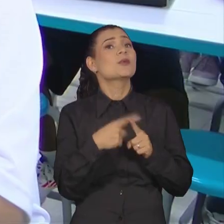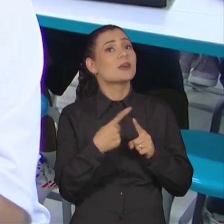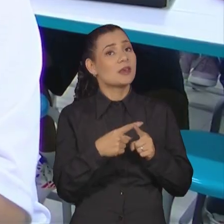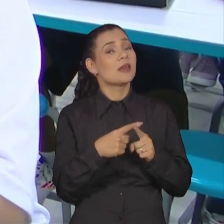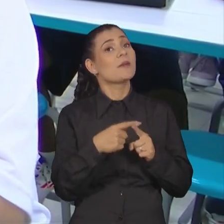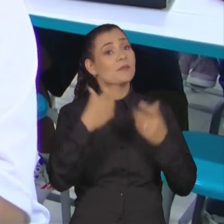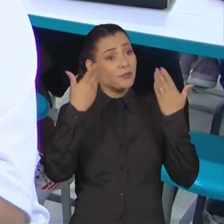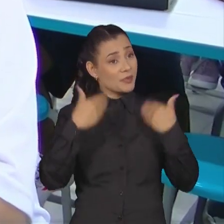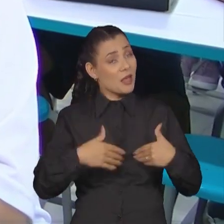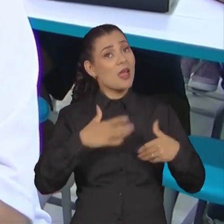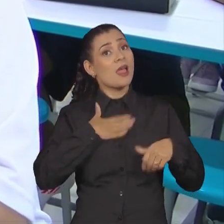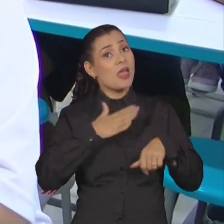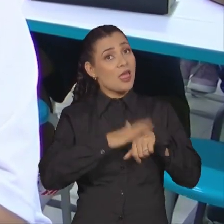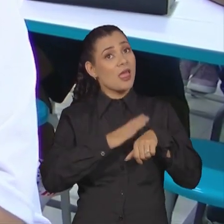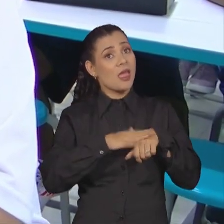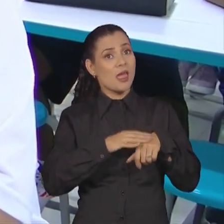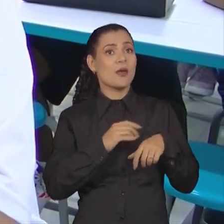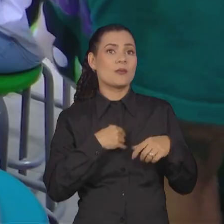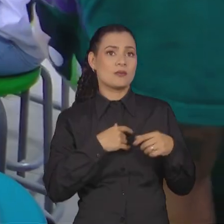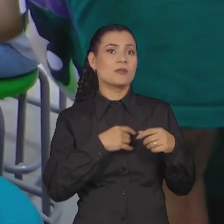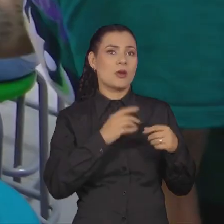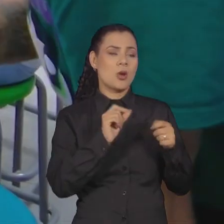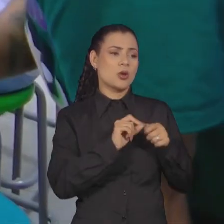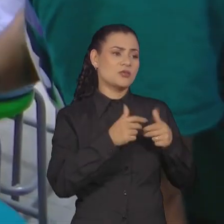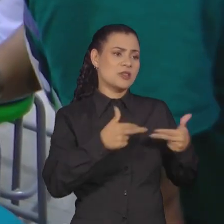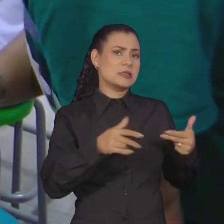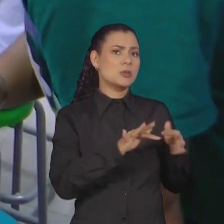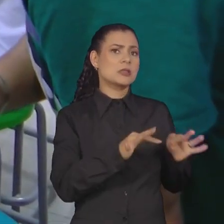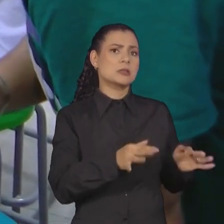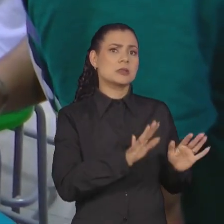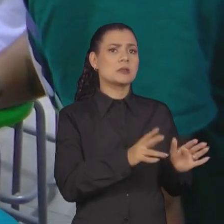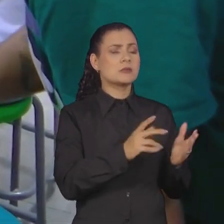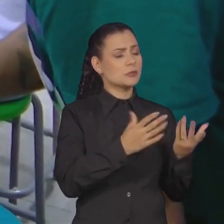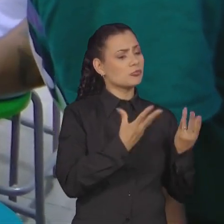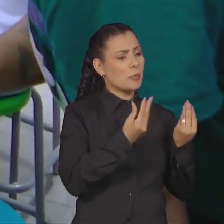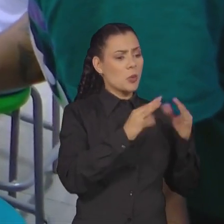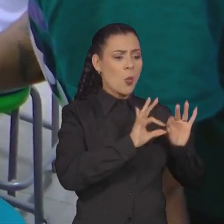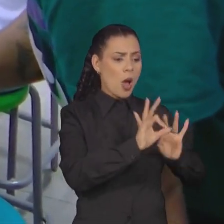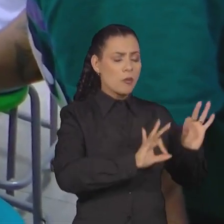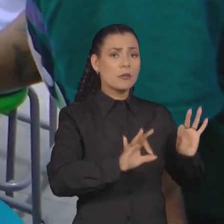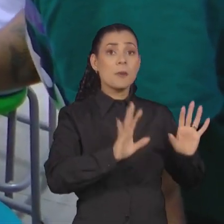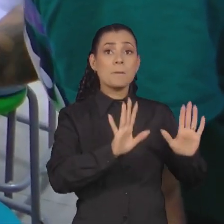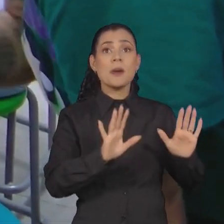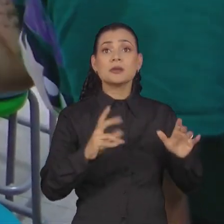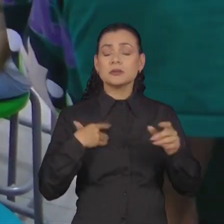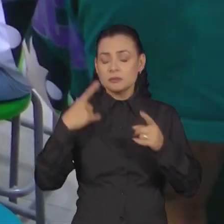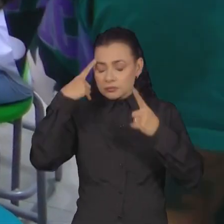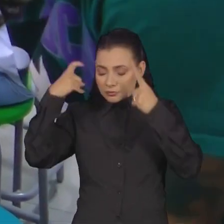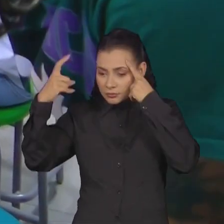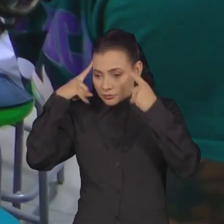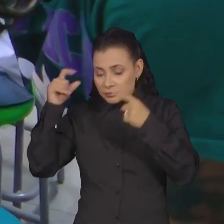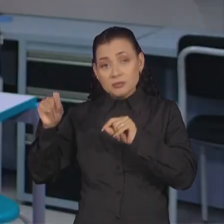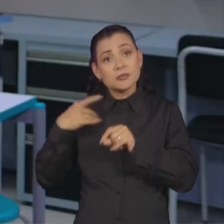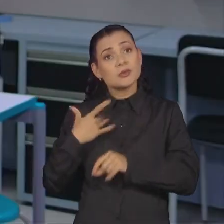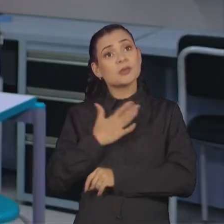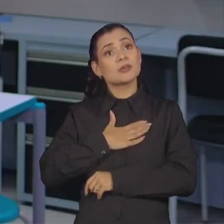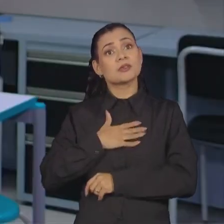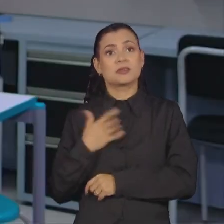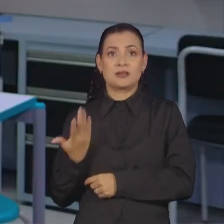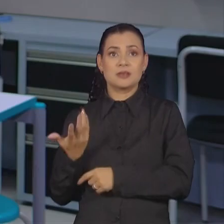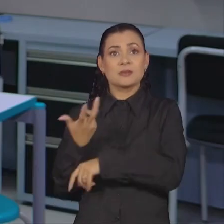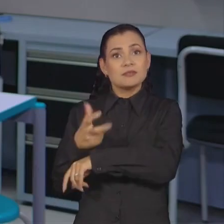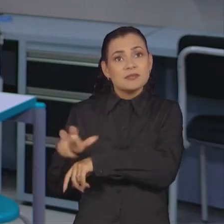Embora eu seja uma pessoa analógica de modo geral, a questão de construção me atrai. E eu tô gostando muito, eu